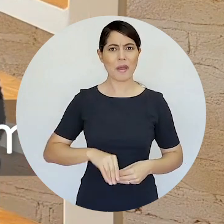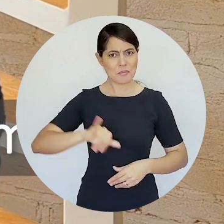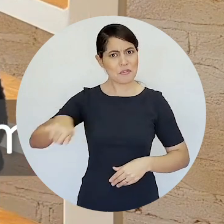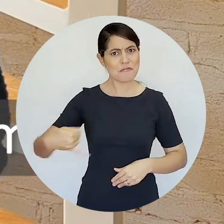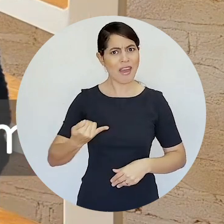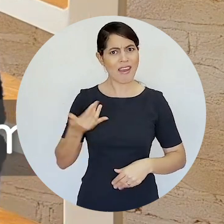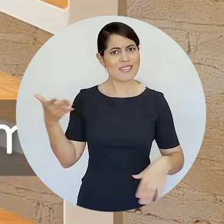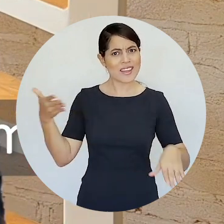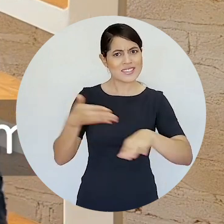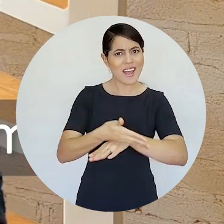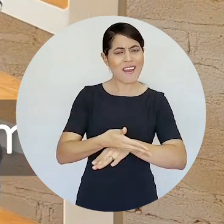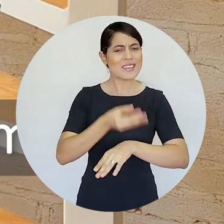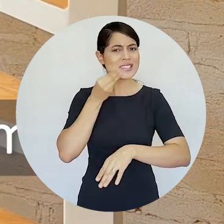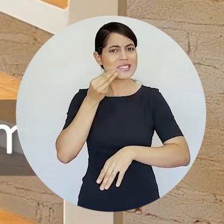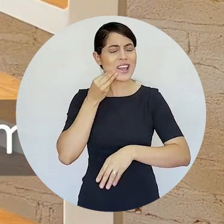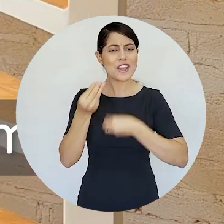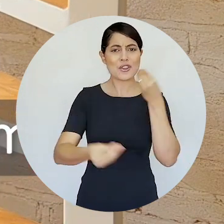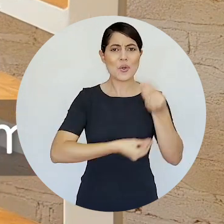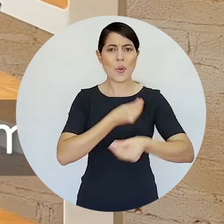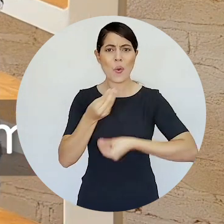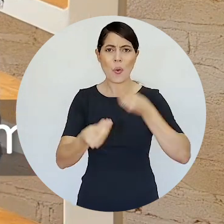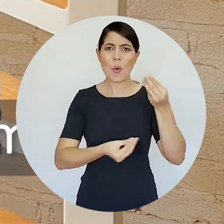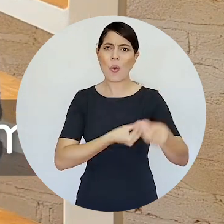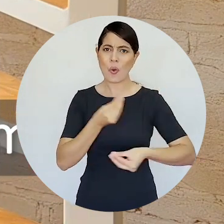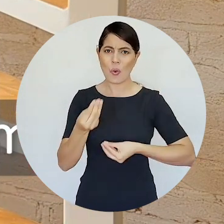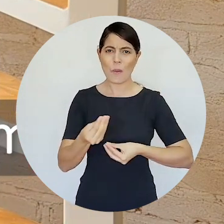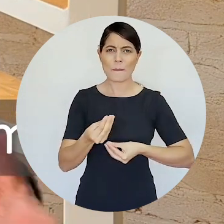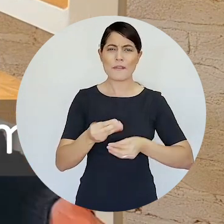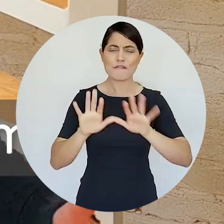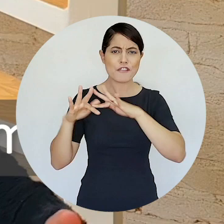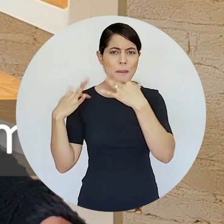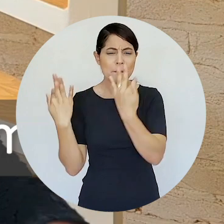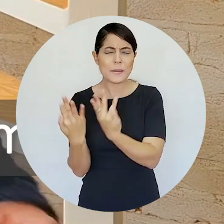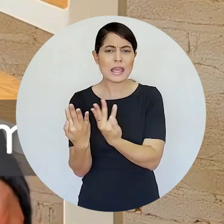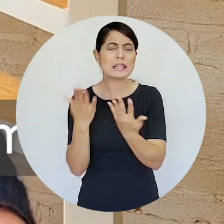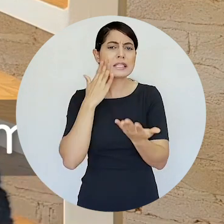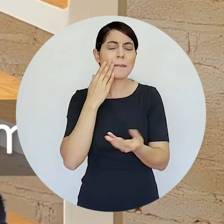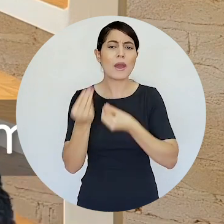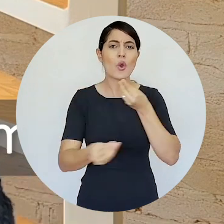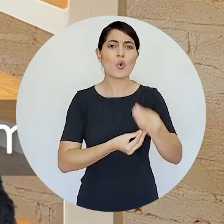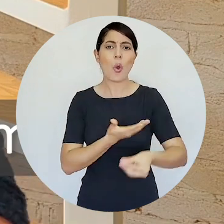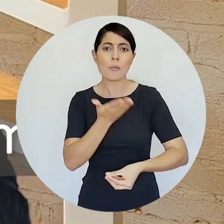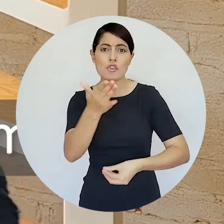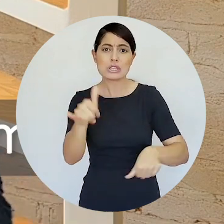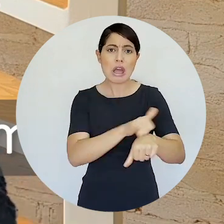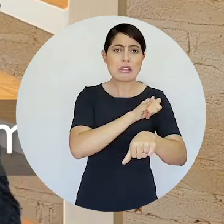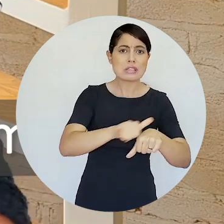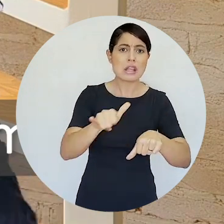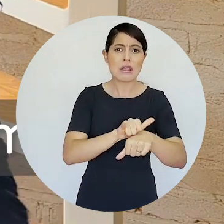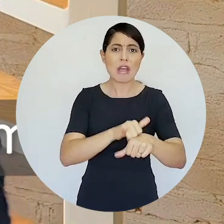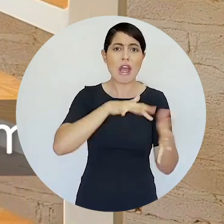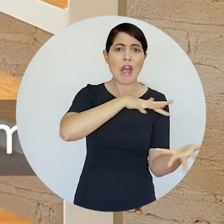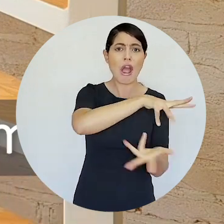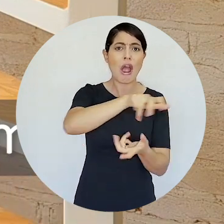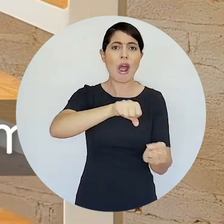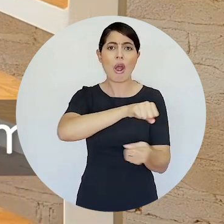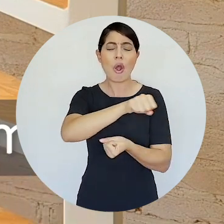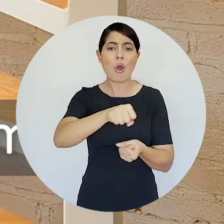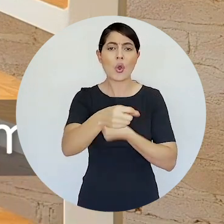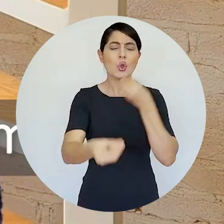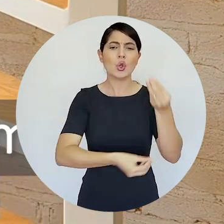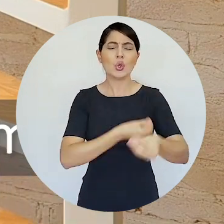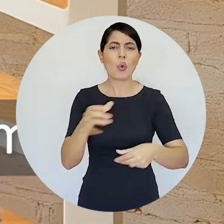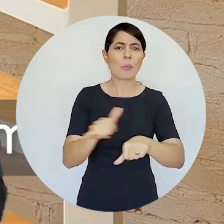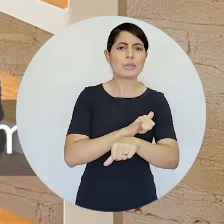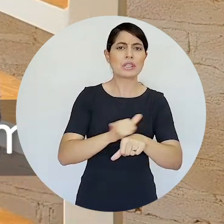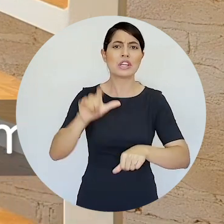calculesuapegada.com.br, e você pode aproveitar que está em casa e fazer o teste junto com a sua família, com seus filhos, e ver qual é a pegada ecológica de vocês